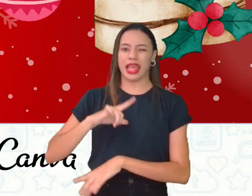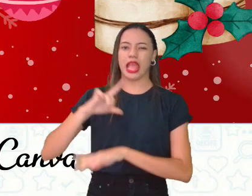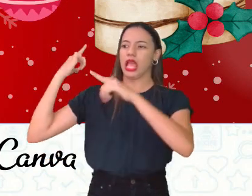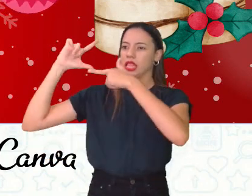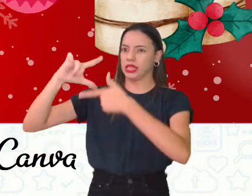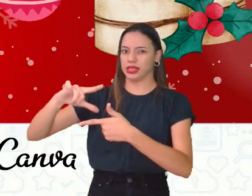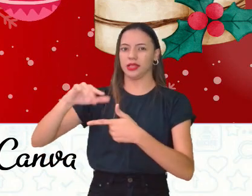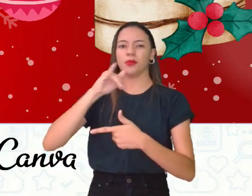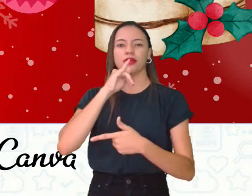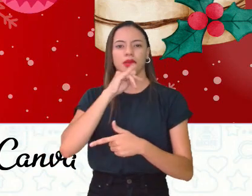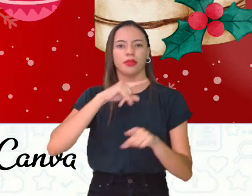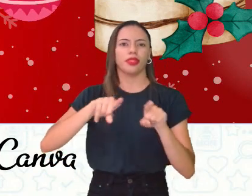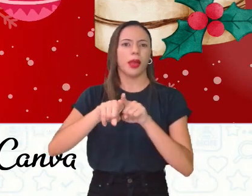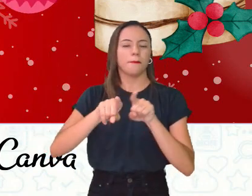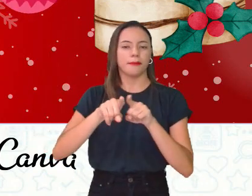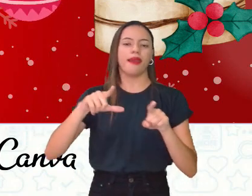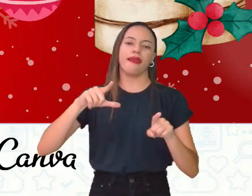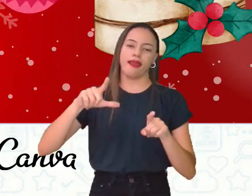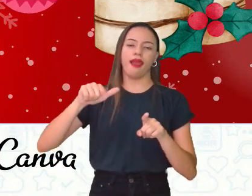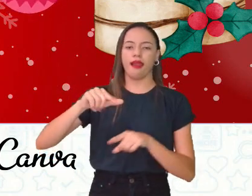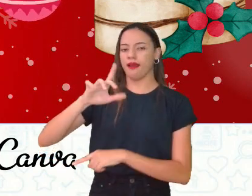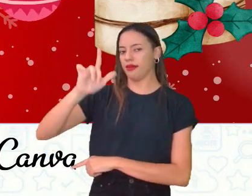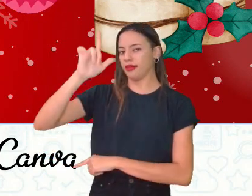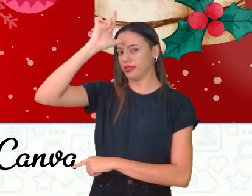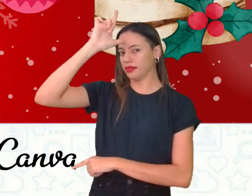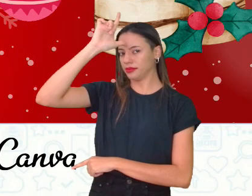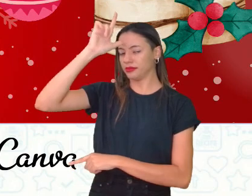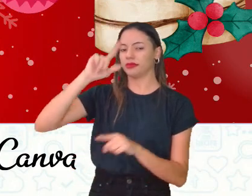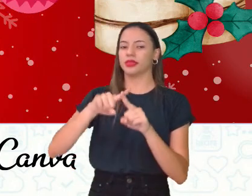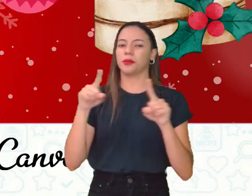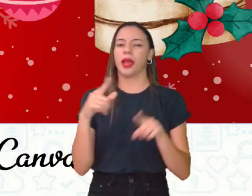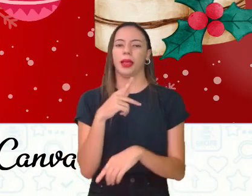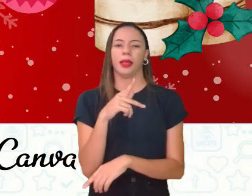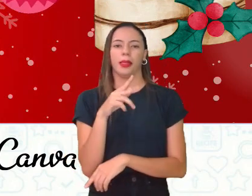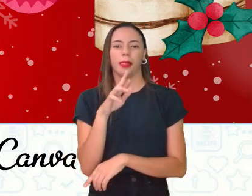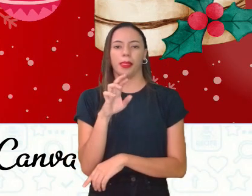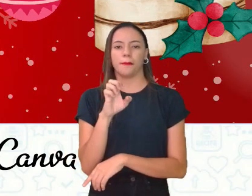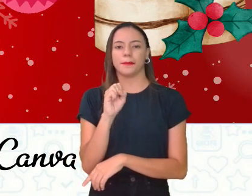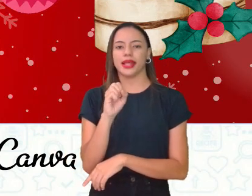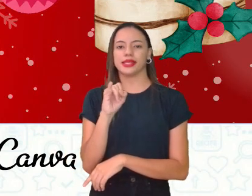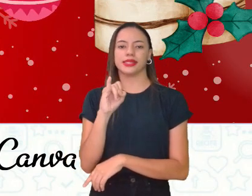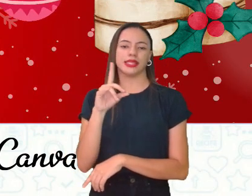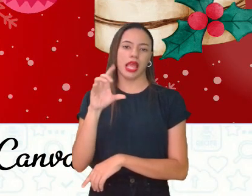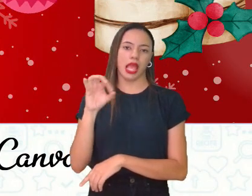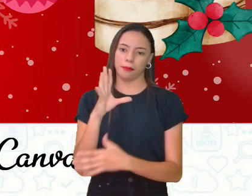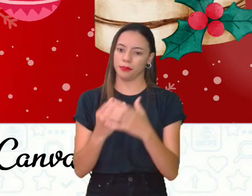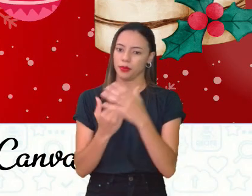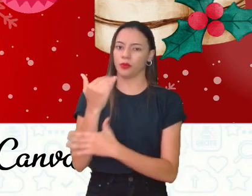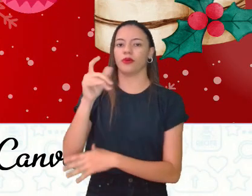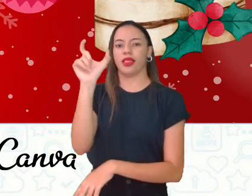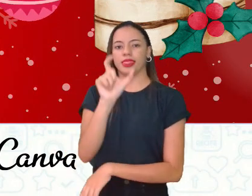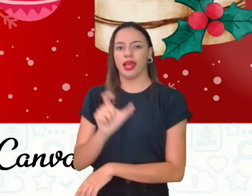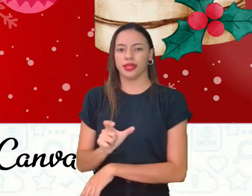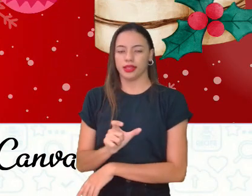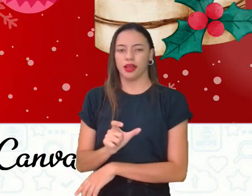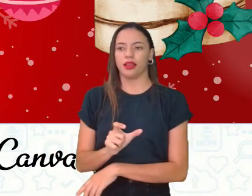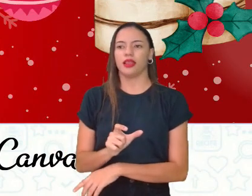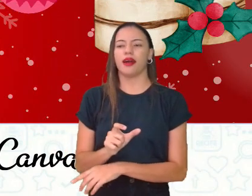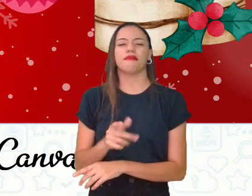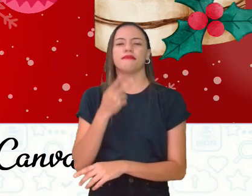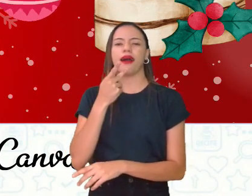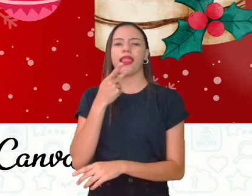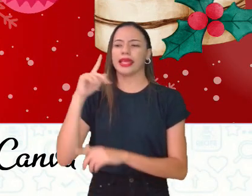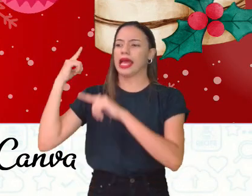na Alemanha, né? Já o presépio surgiu na Itália, né? A tradição de dar presentes, dizem, surgiu na